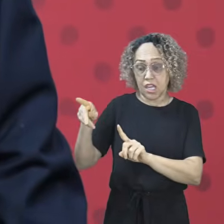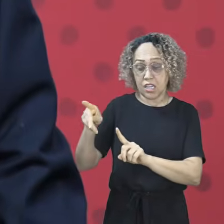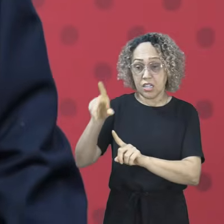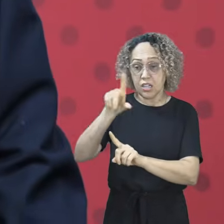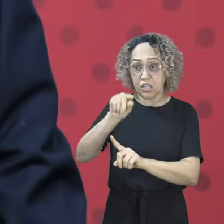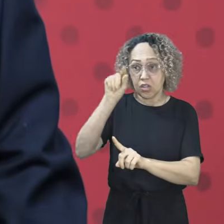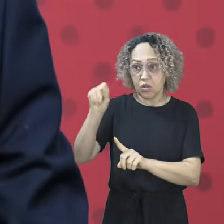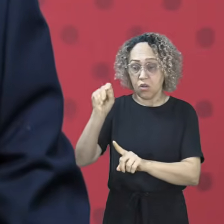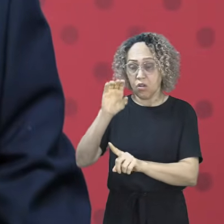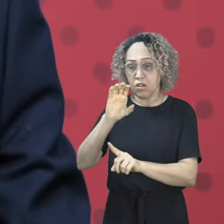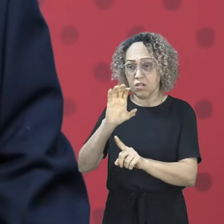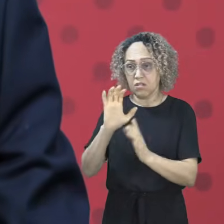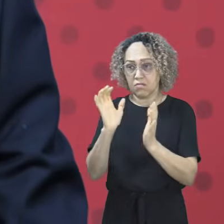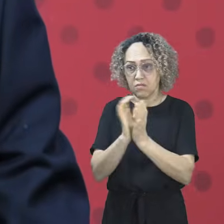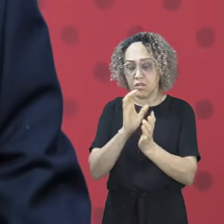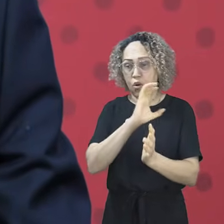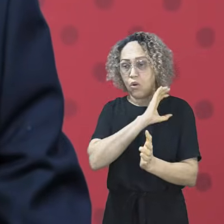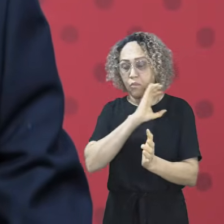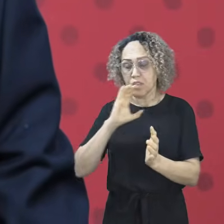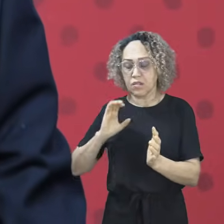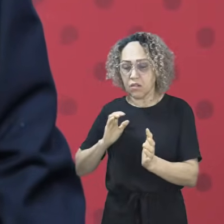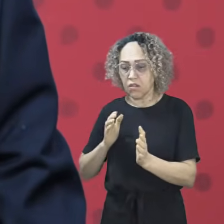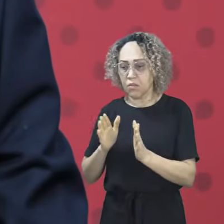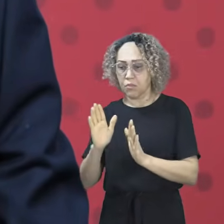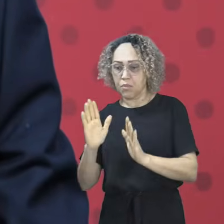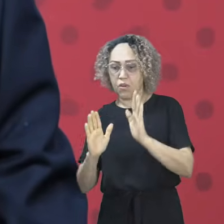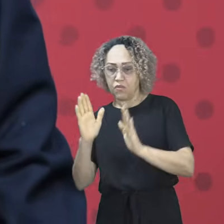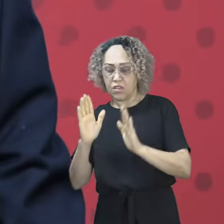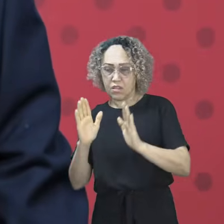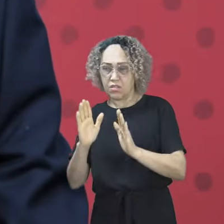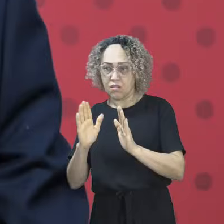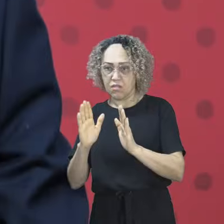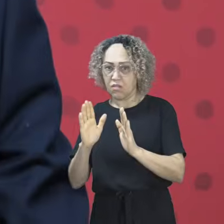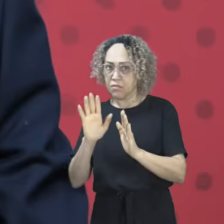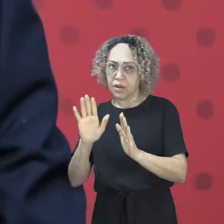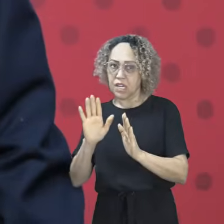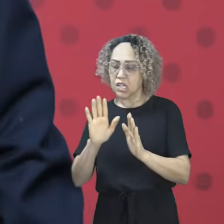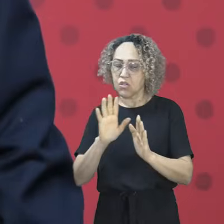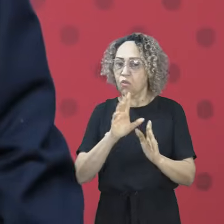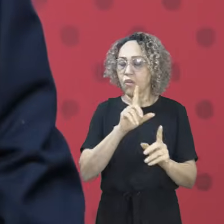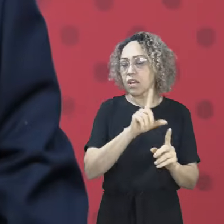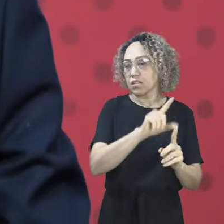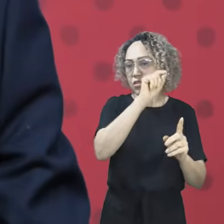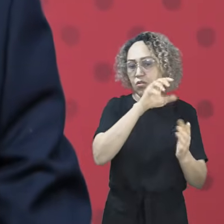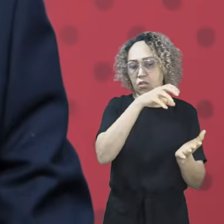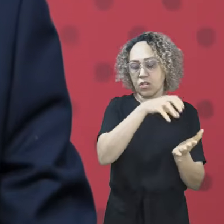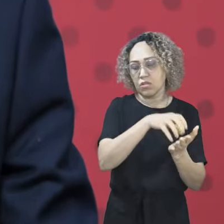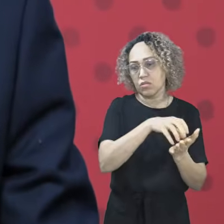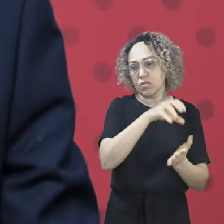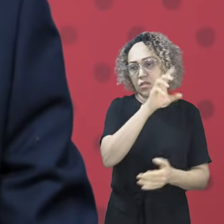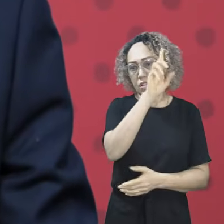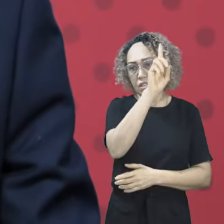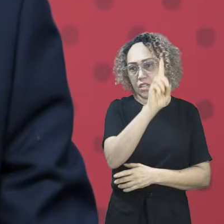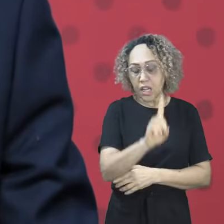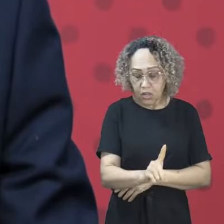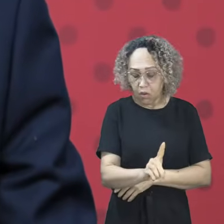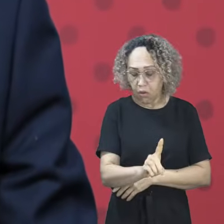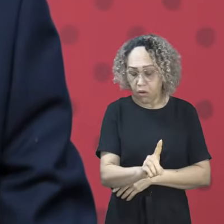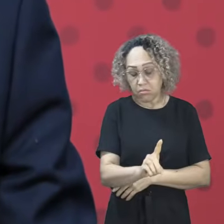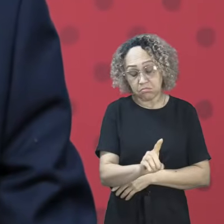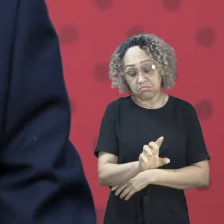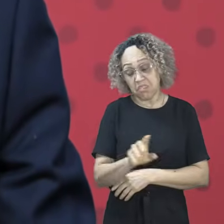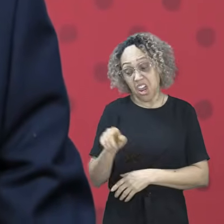fazem a escolha dos seus diretórios, enfim, mas nós, ao contrário, comissão provisória,